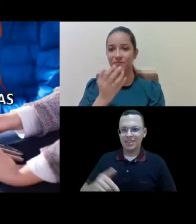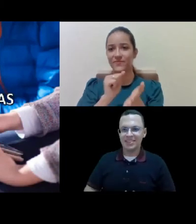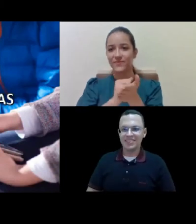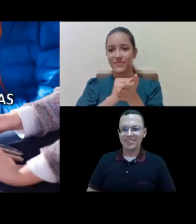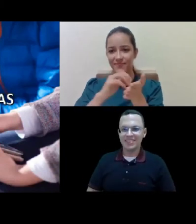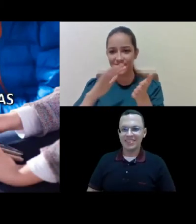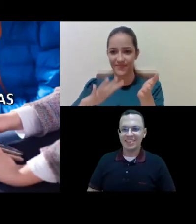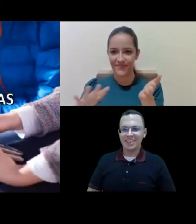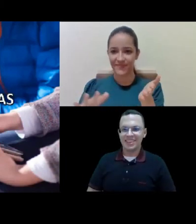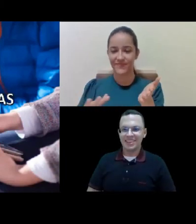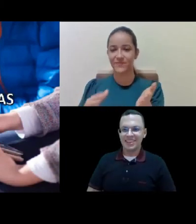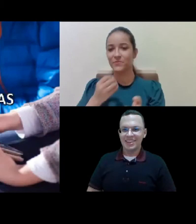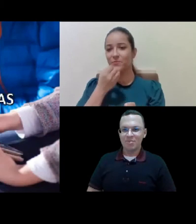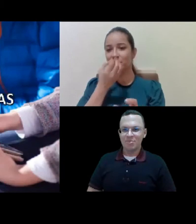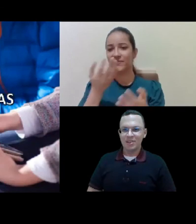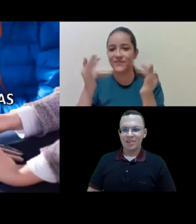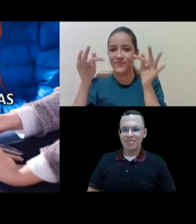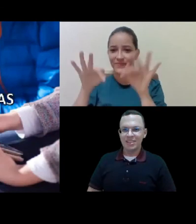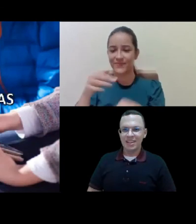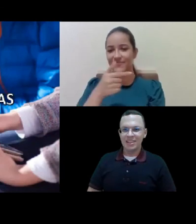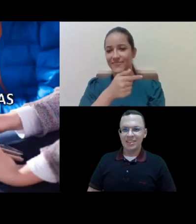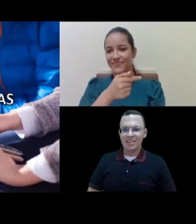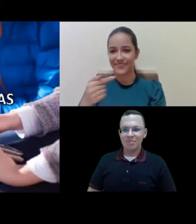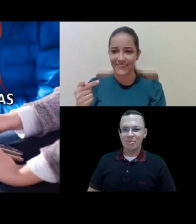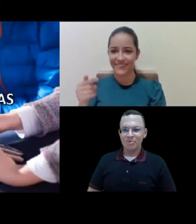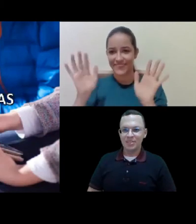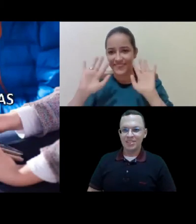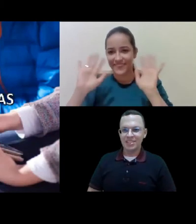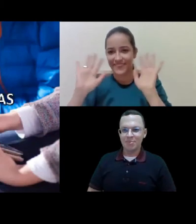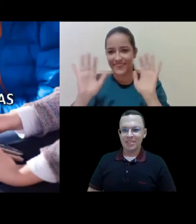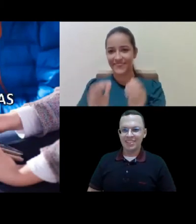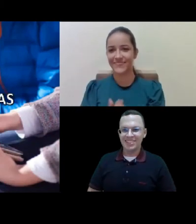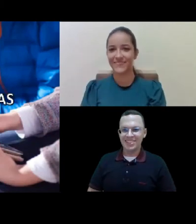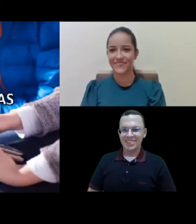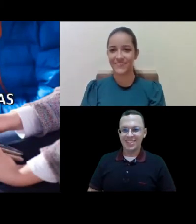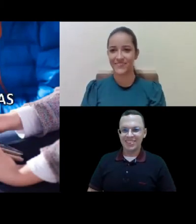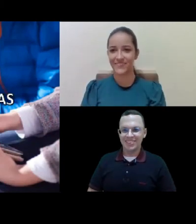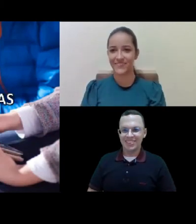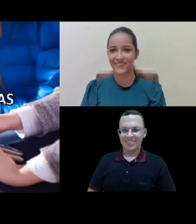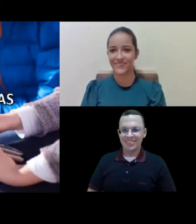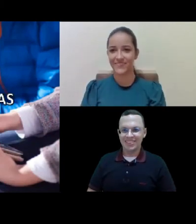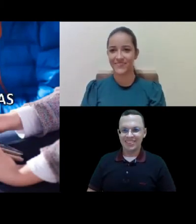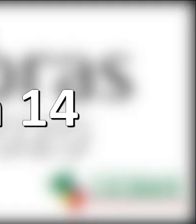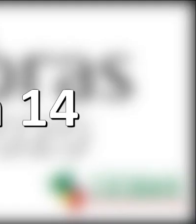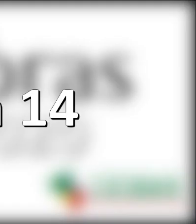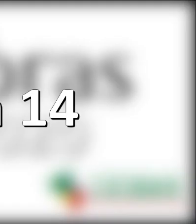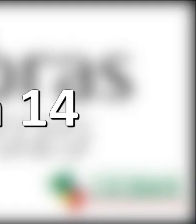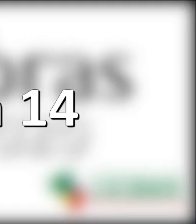semana, boa atividade, bom fim de semana. Tchau, tchau.